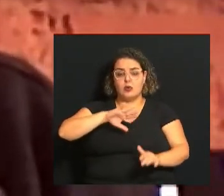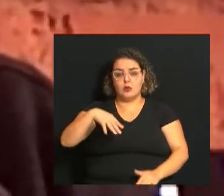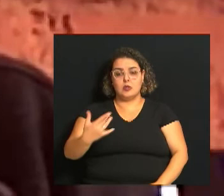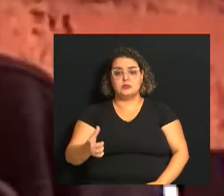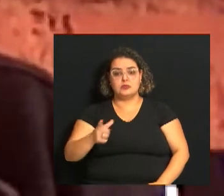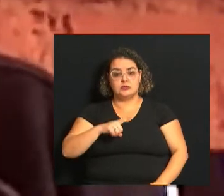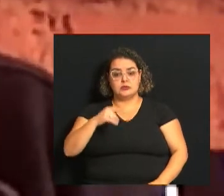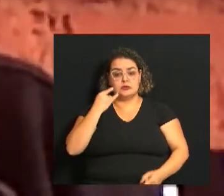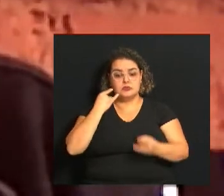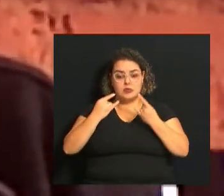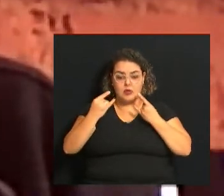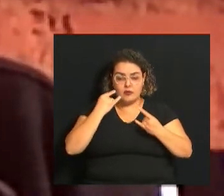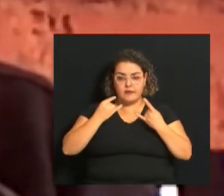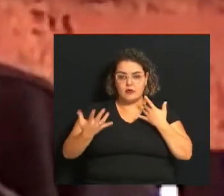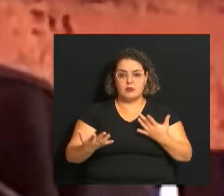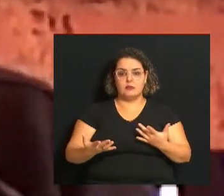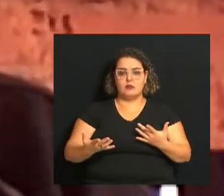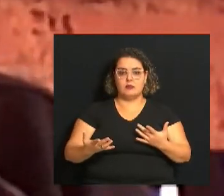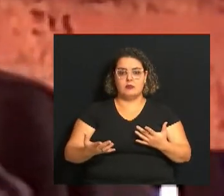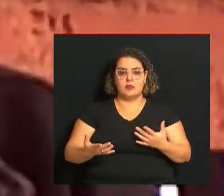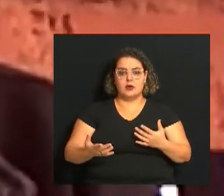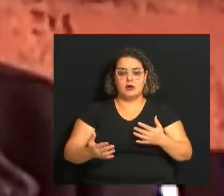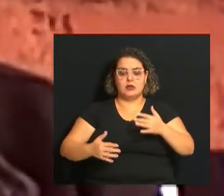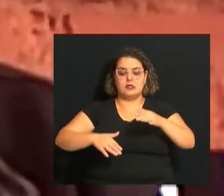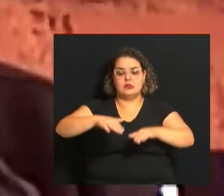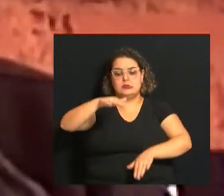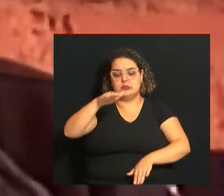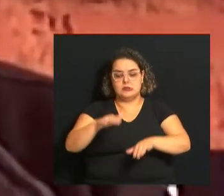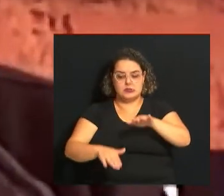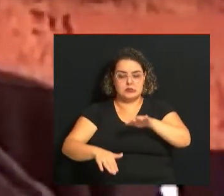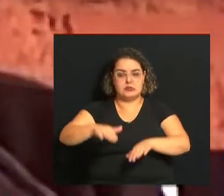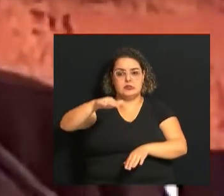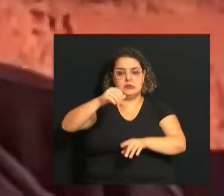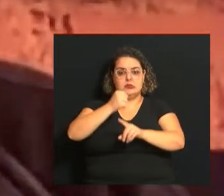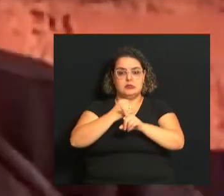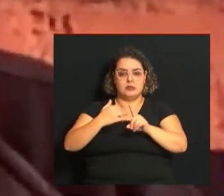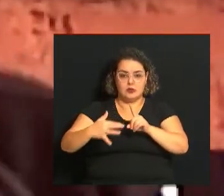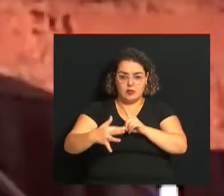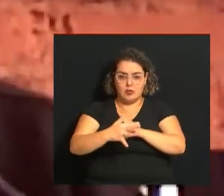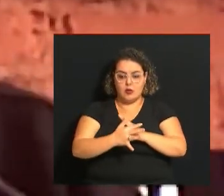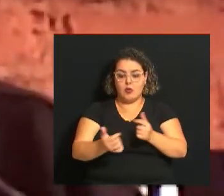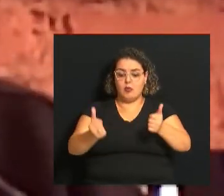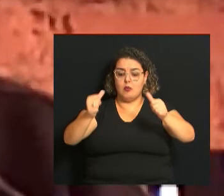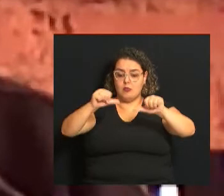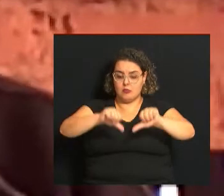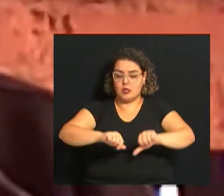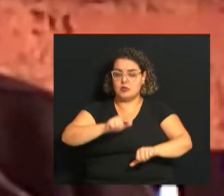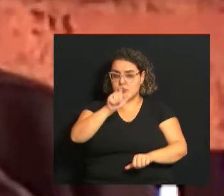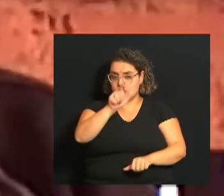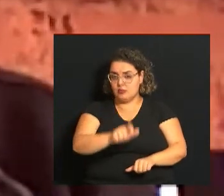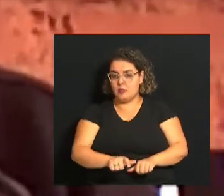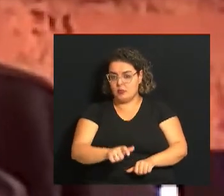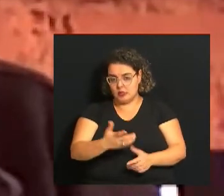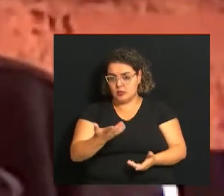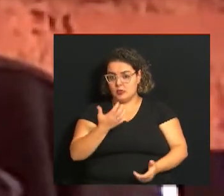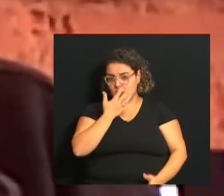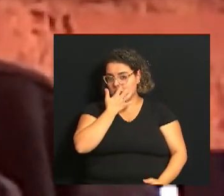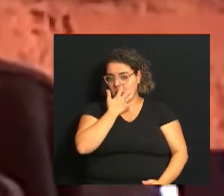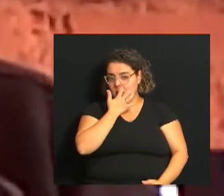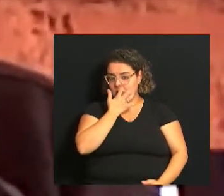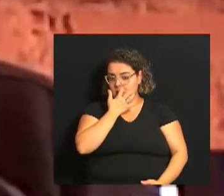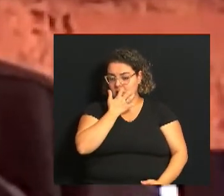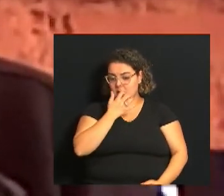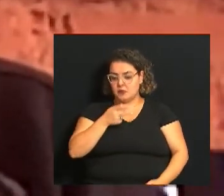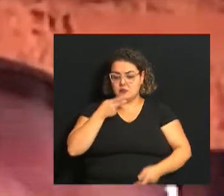intencionalmente feito para desestabilizar a sociedade ou para prejudicar alguém, né? E o discurso do